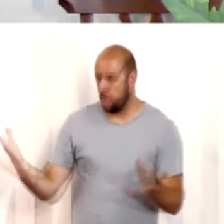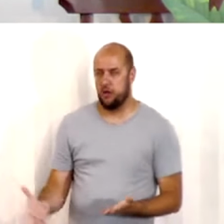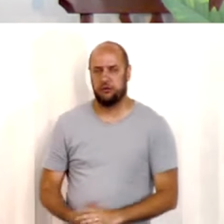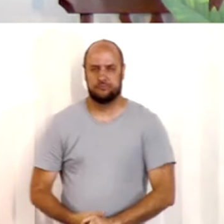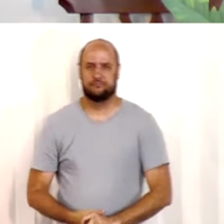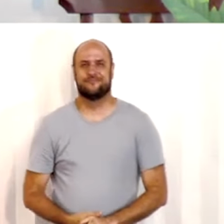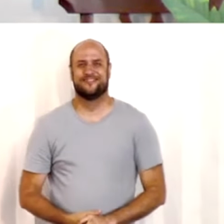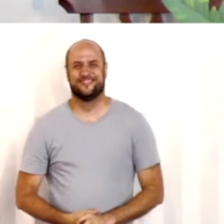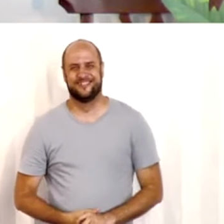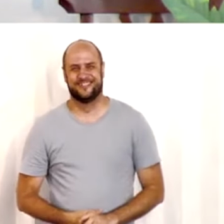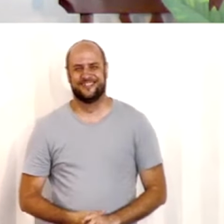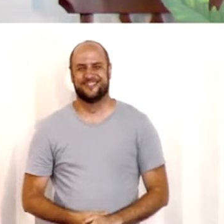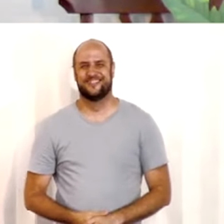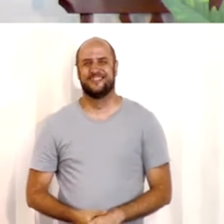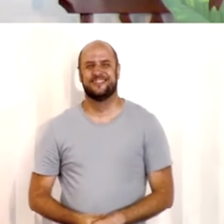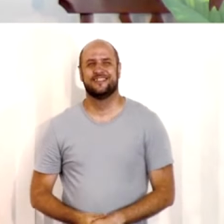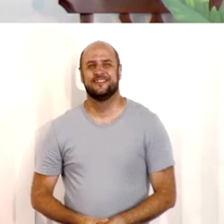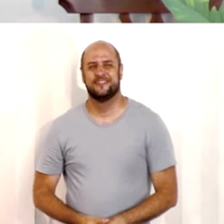muito.